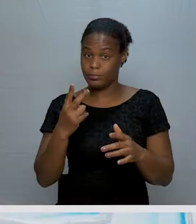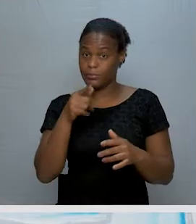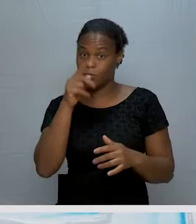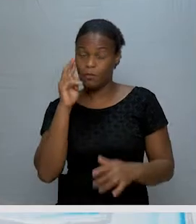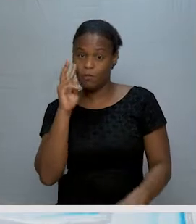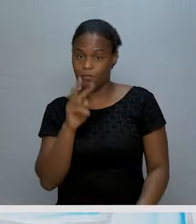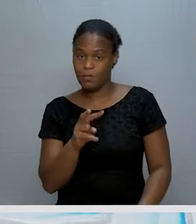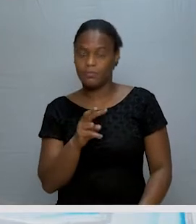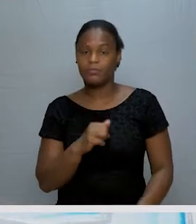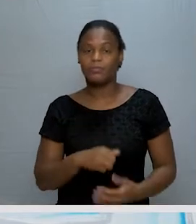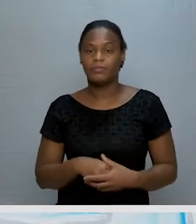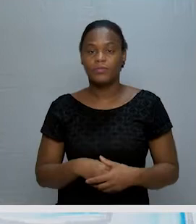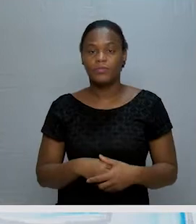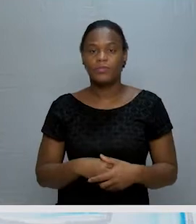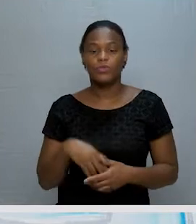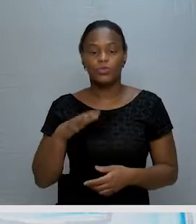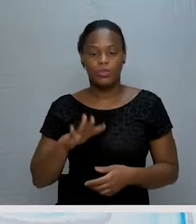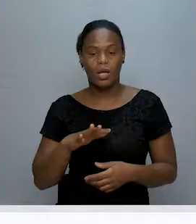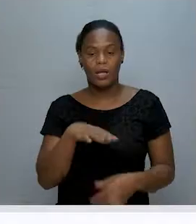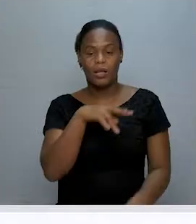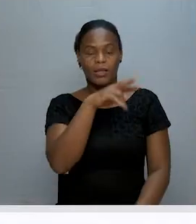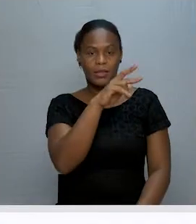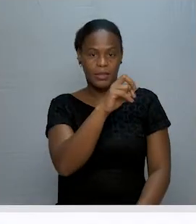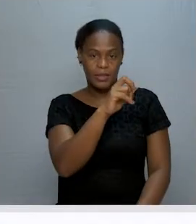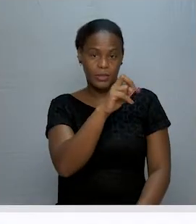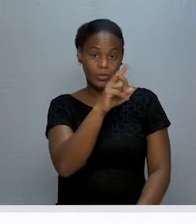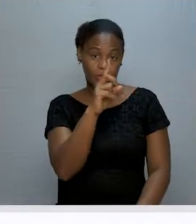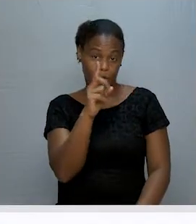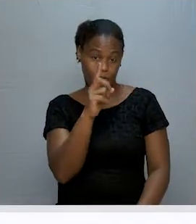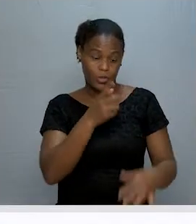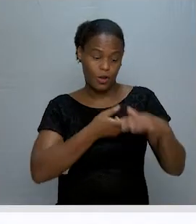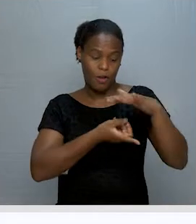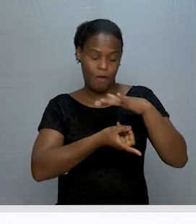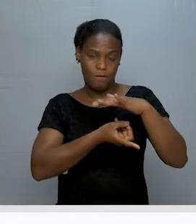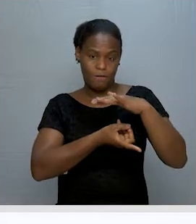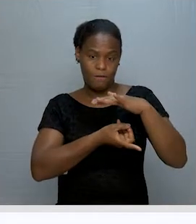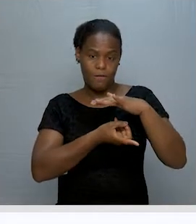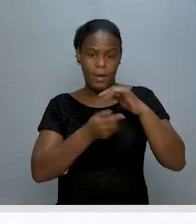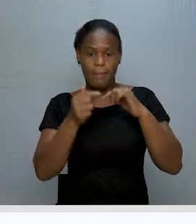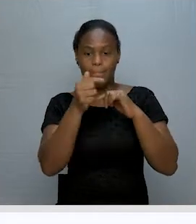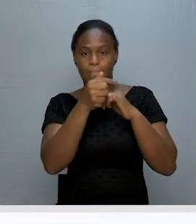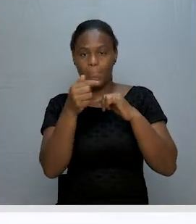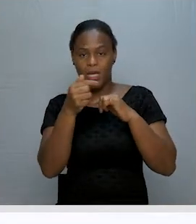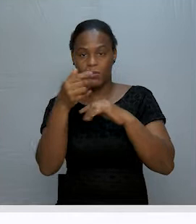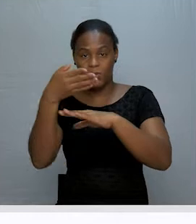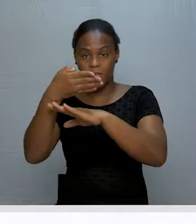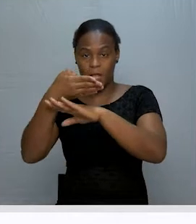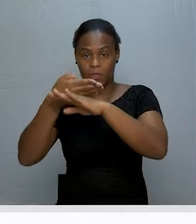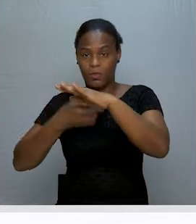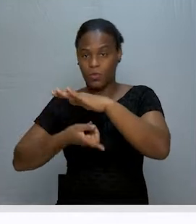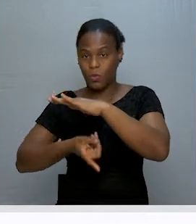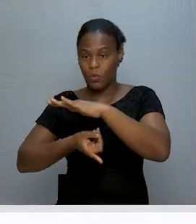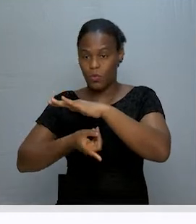exemplo, reparem, está 36 nonos menos